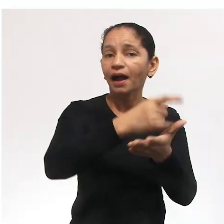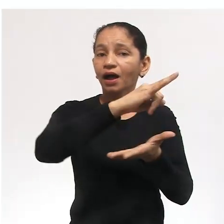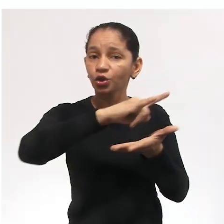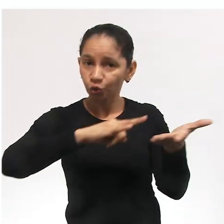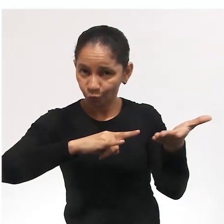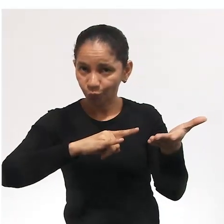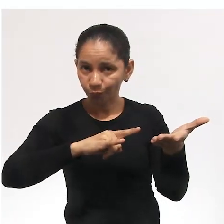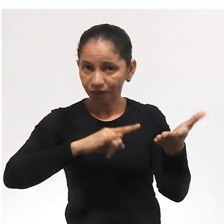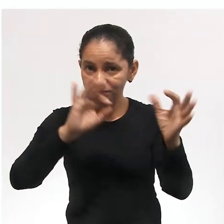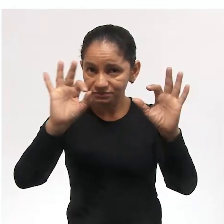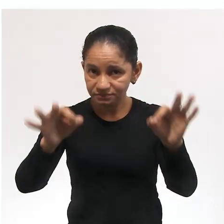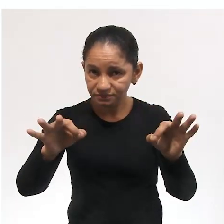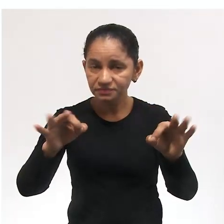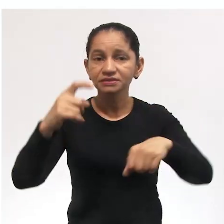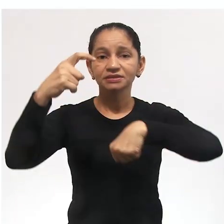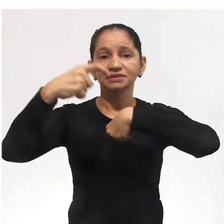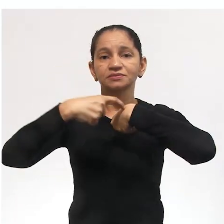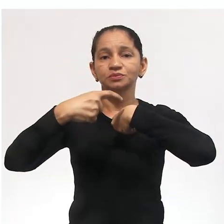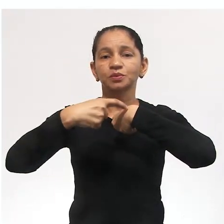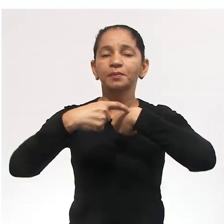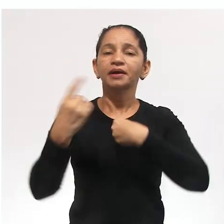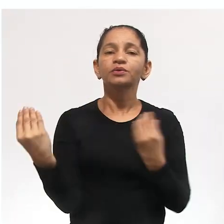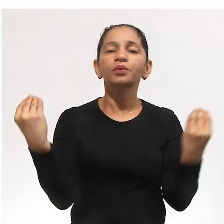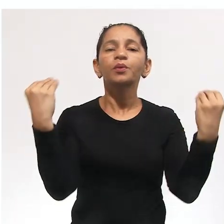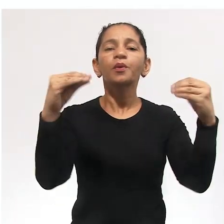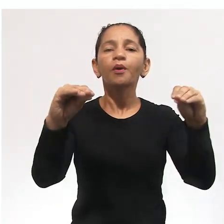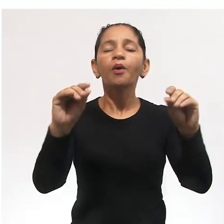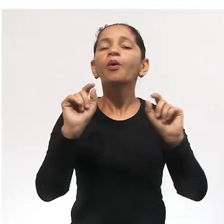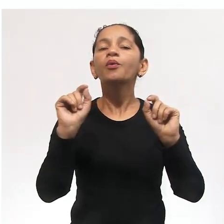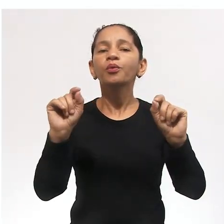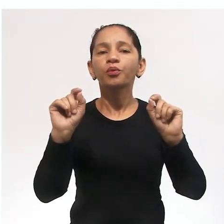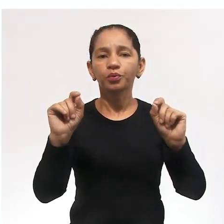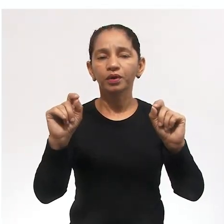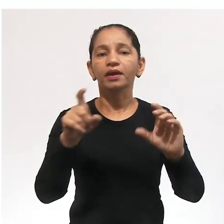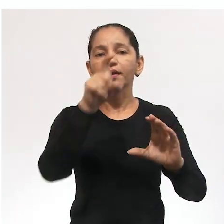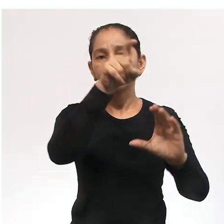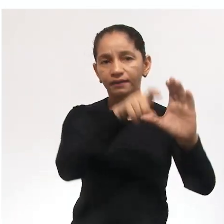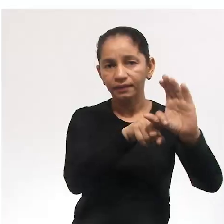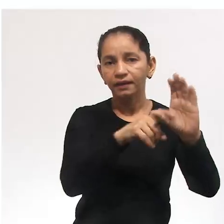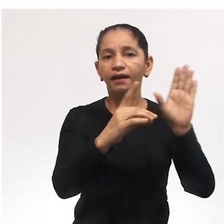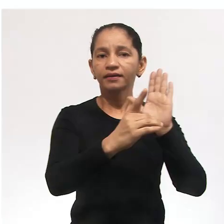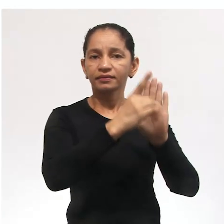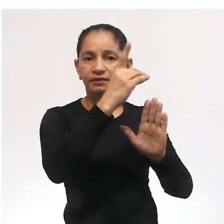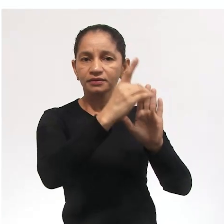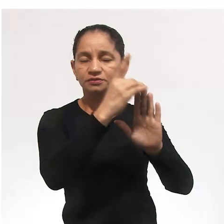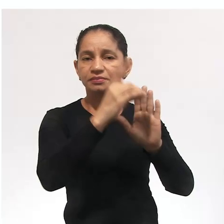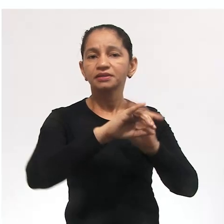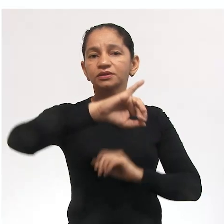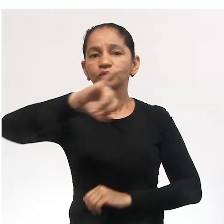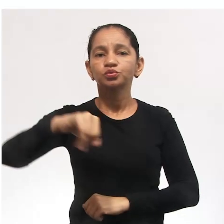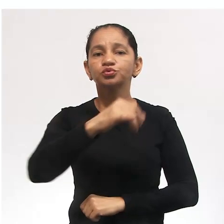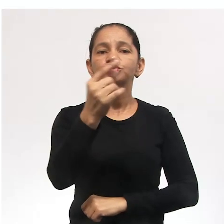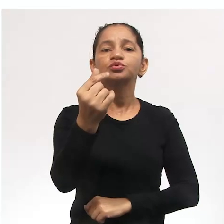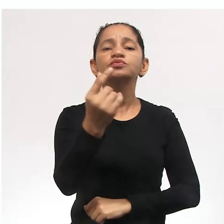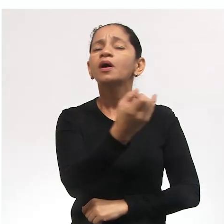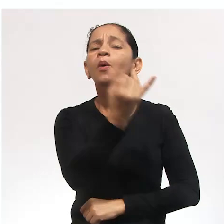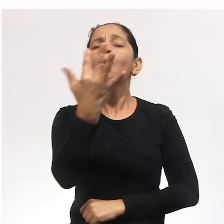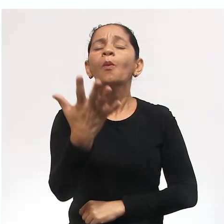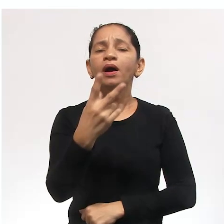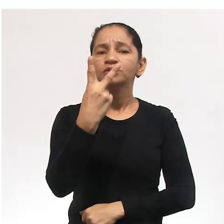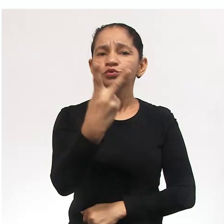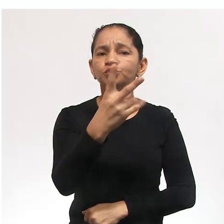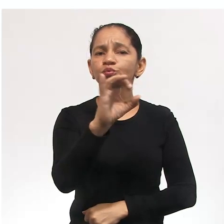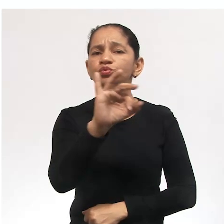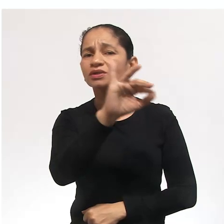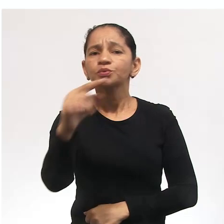E nesse momento, a gente vai lá e registra a despesa com juros desse empréstimo no valor de